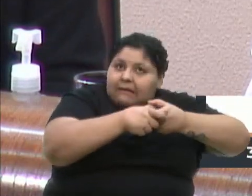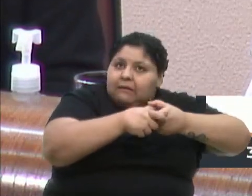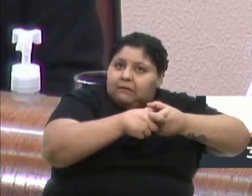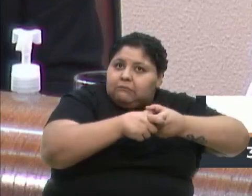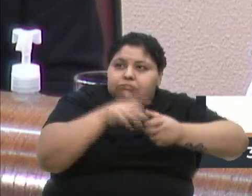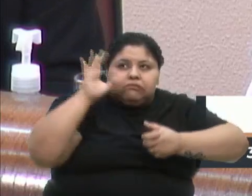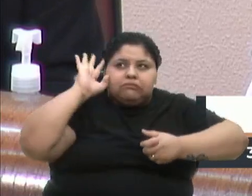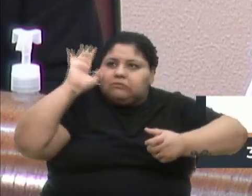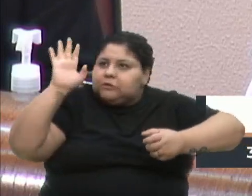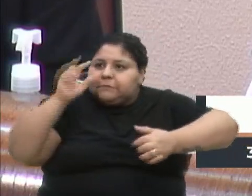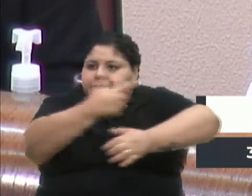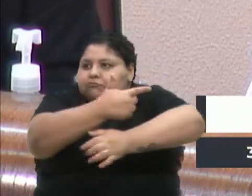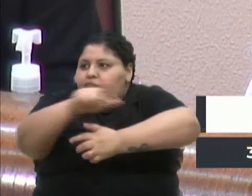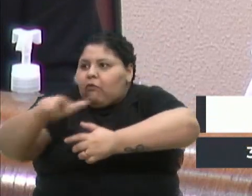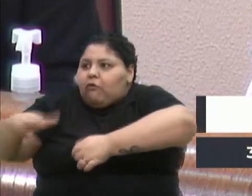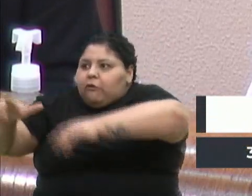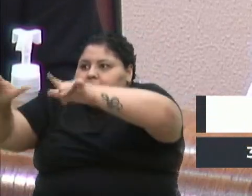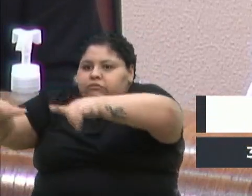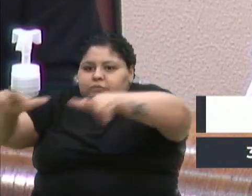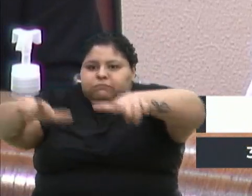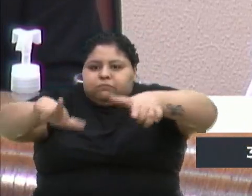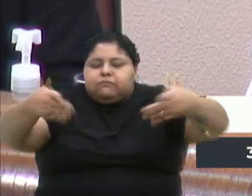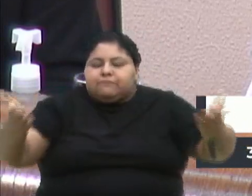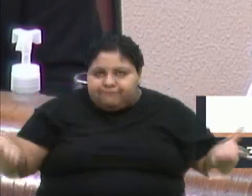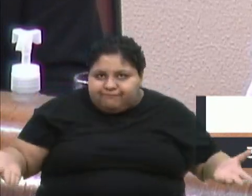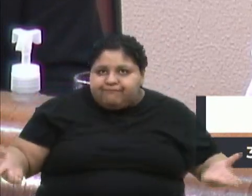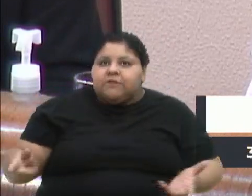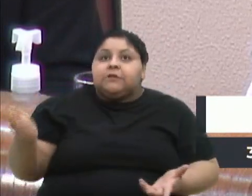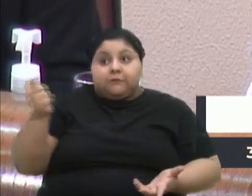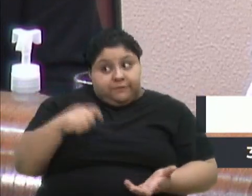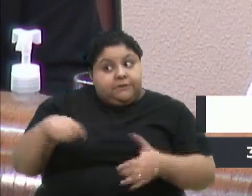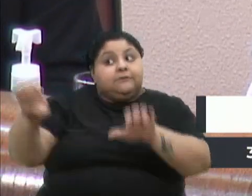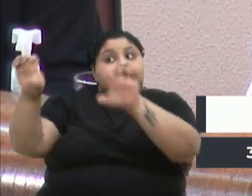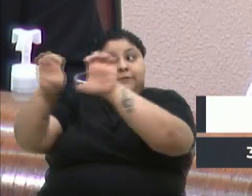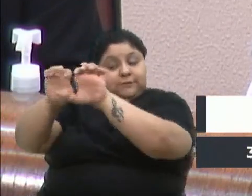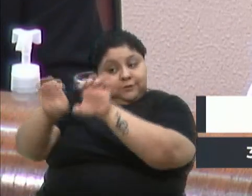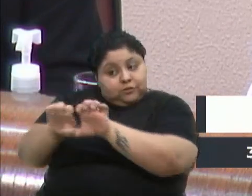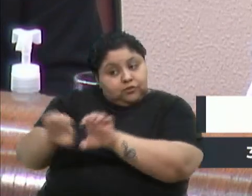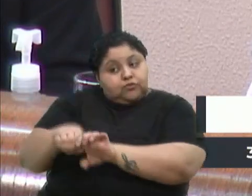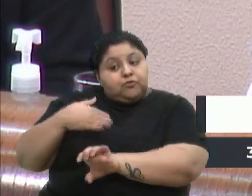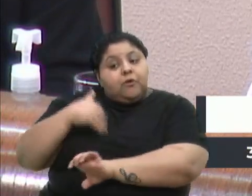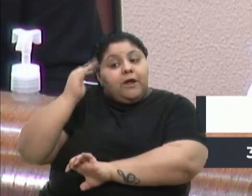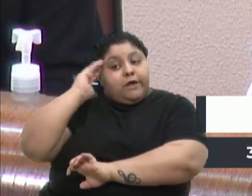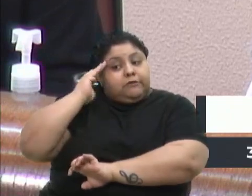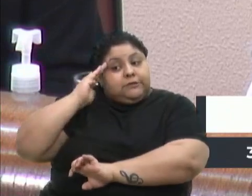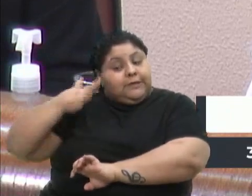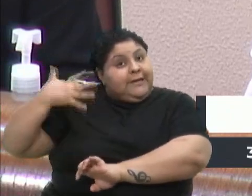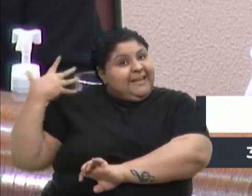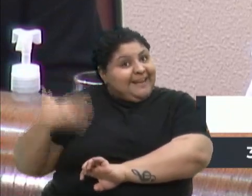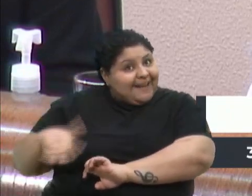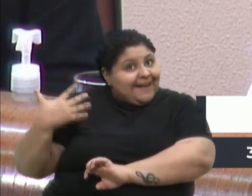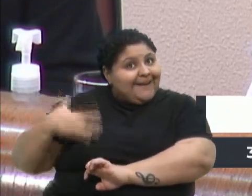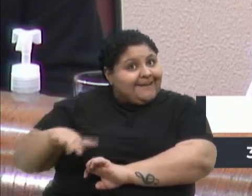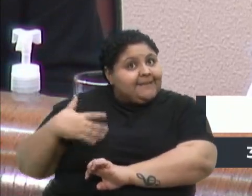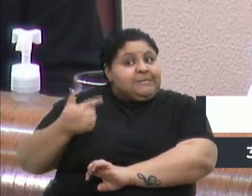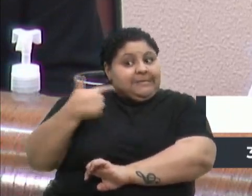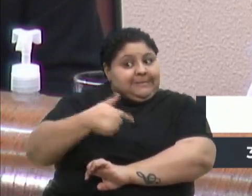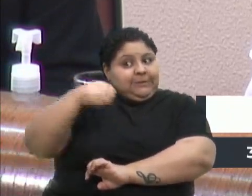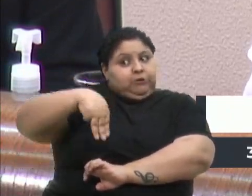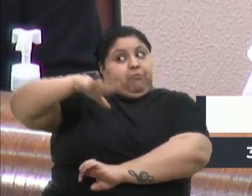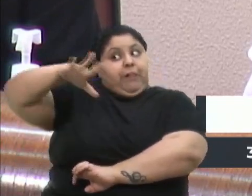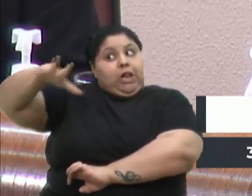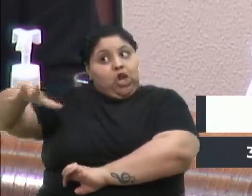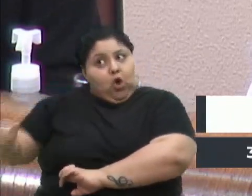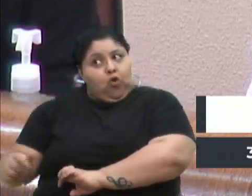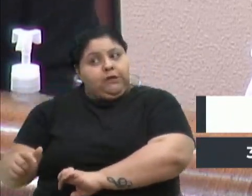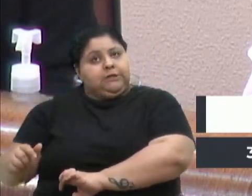resto ao redor e o que precisaria de estrutura. E eu sei que é caro, é bastante, 7 milhões, né, é um valor bem expressivo, mas que bom